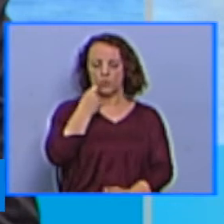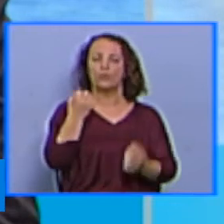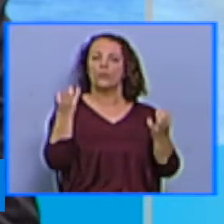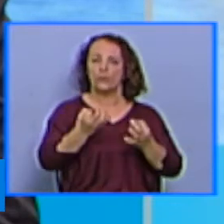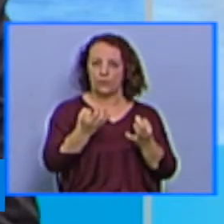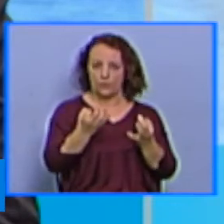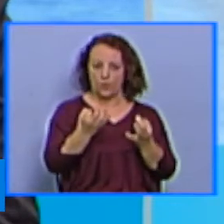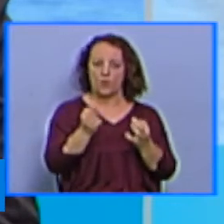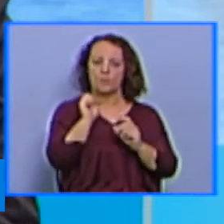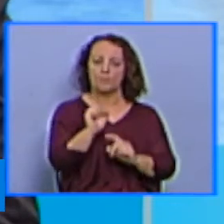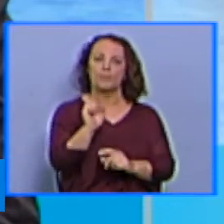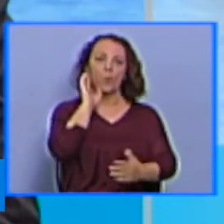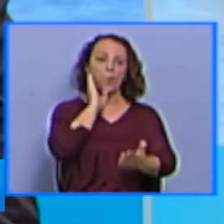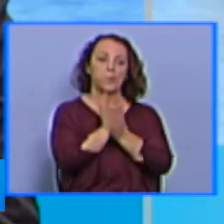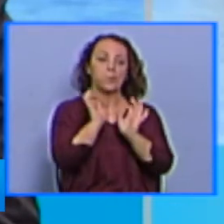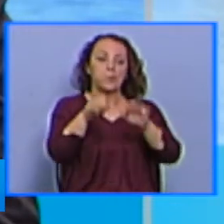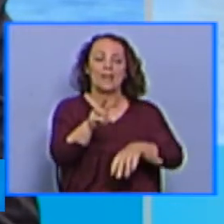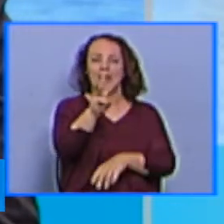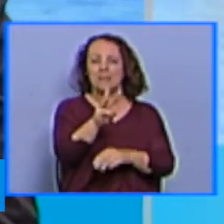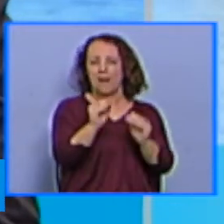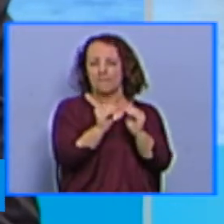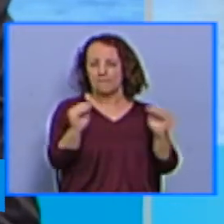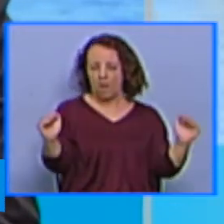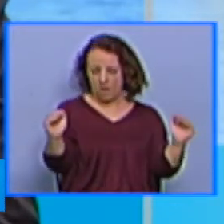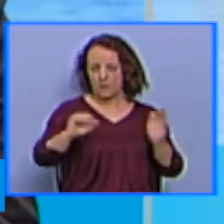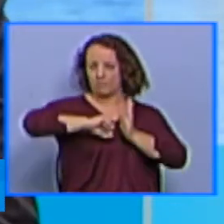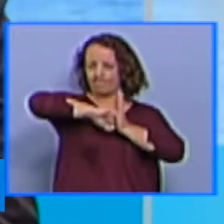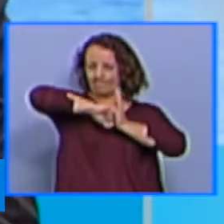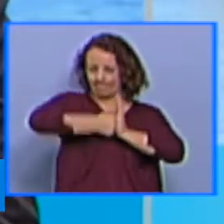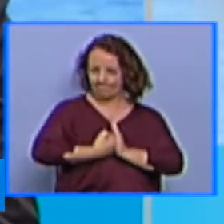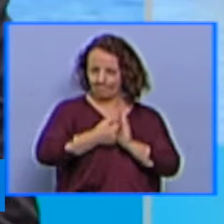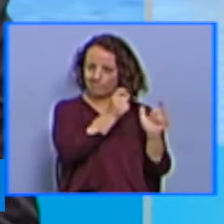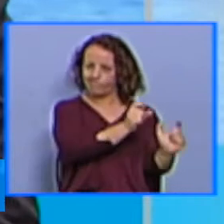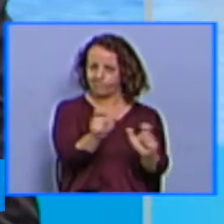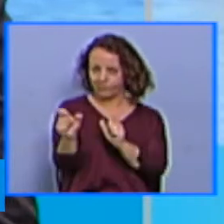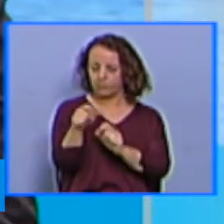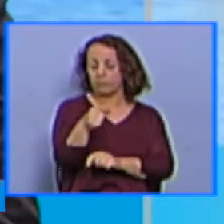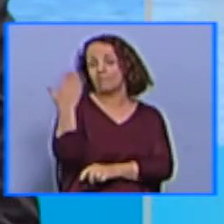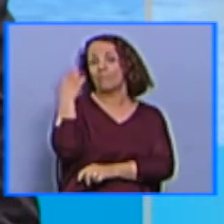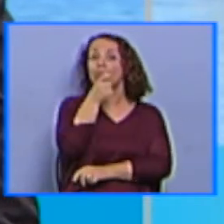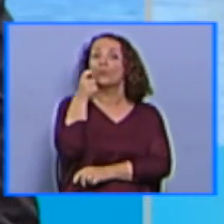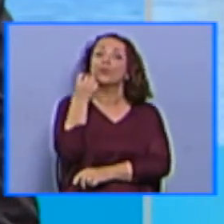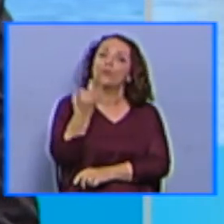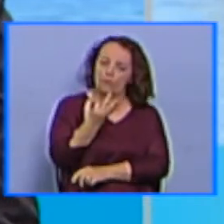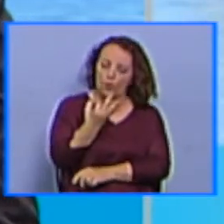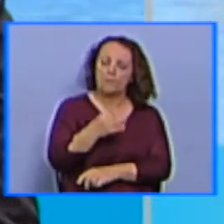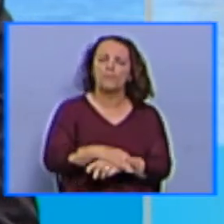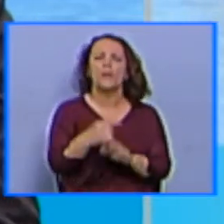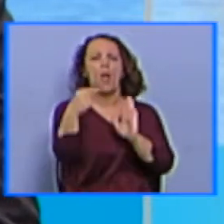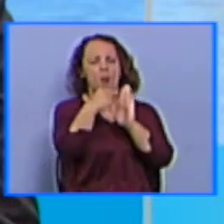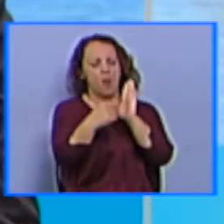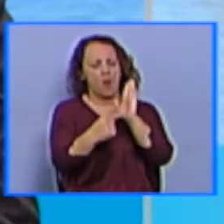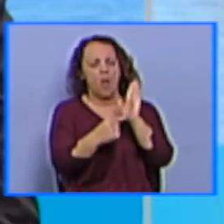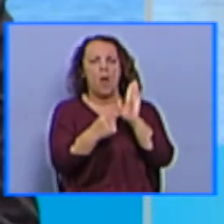da terceira fase do estado de emergência, como tinha sido prometido, e tem algumas indicações também já